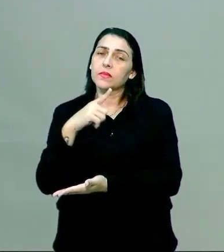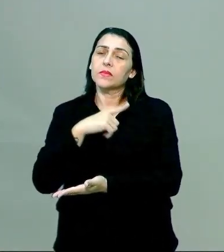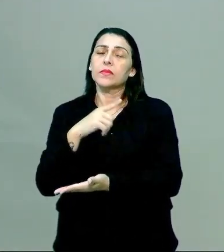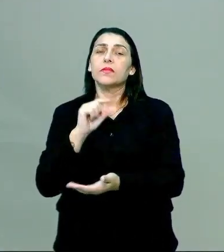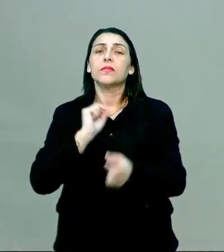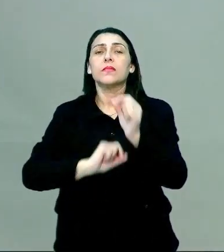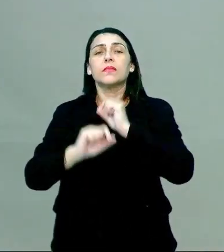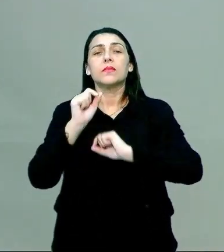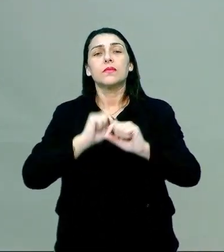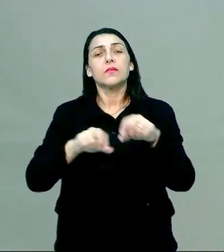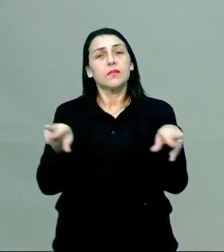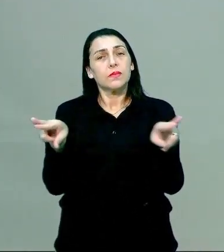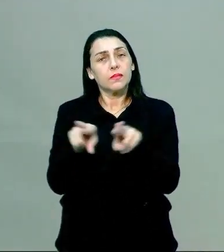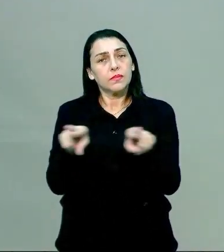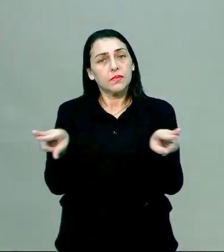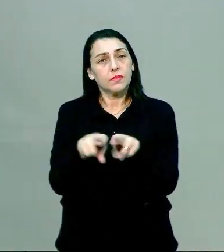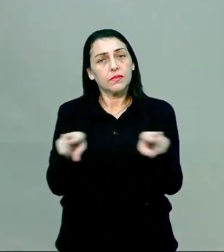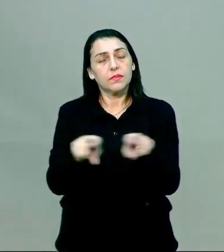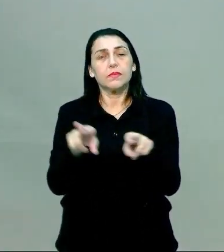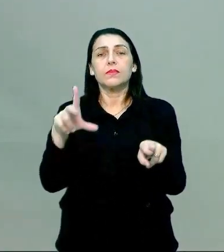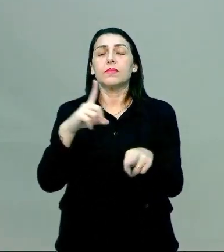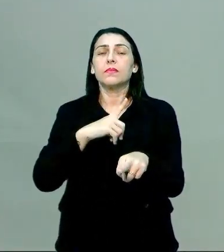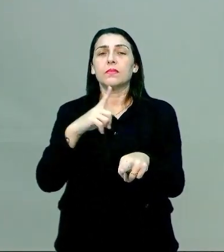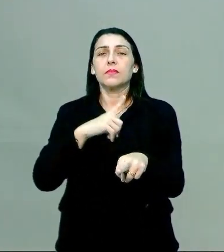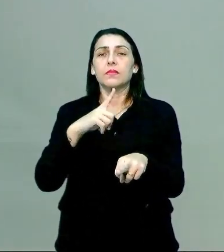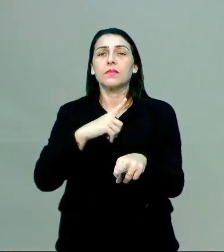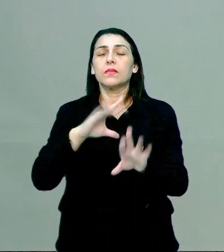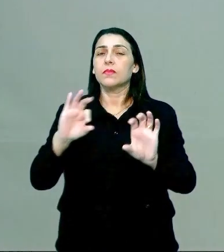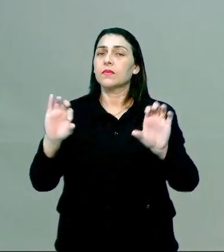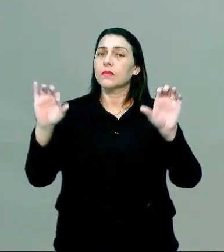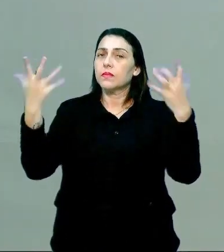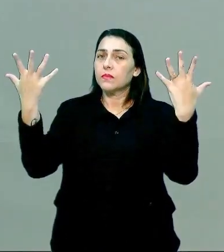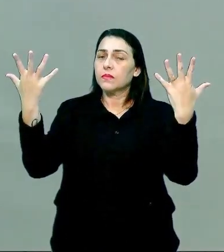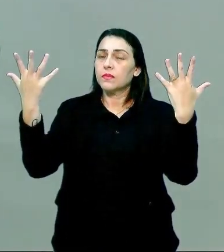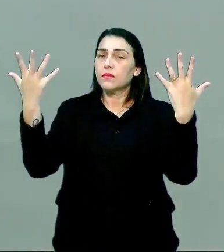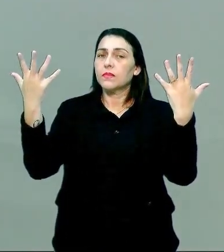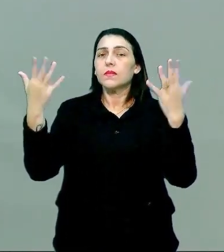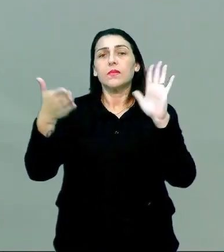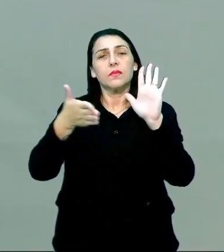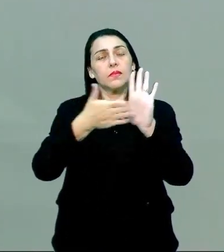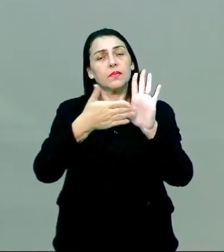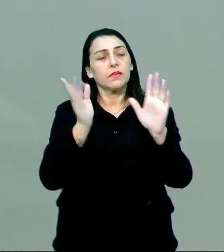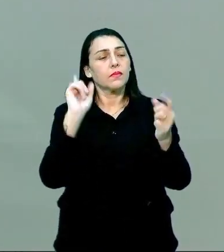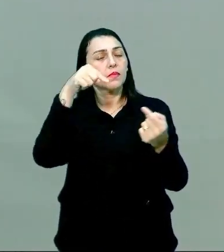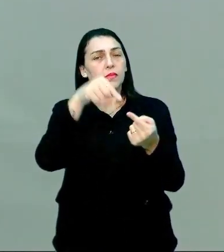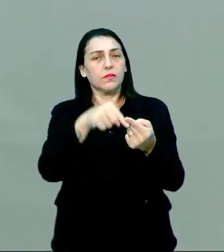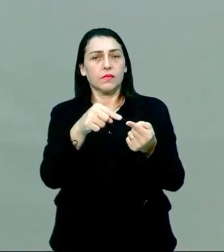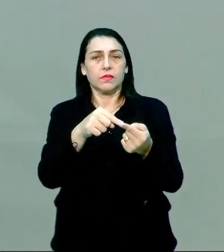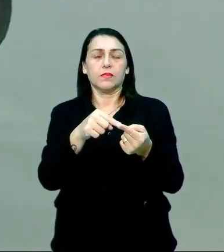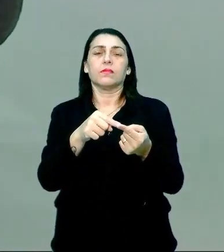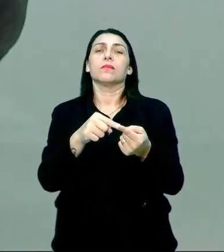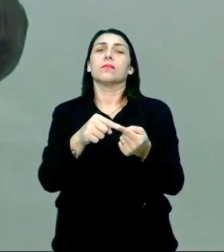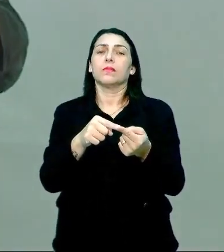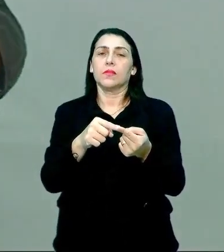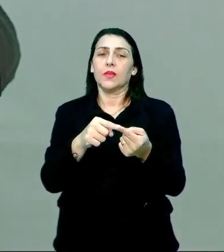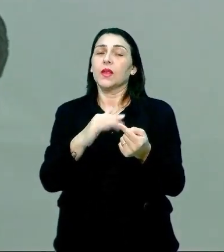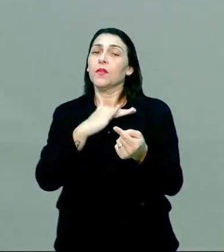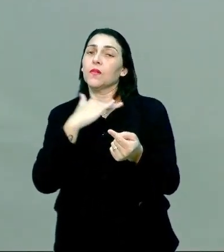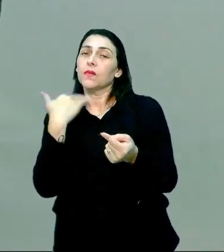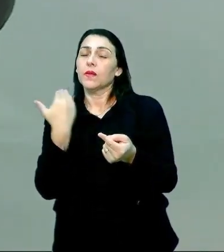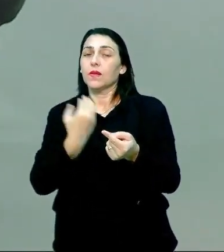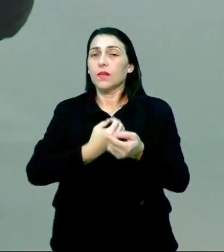manejo de ritual. A gente tem essas celebrações com propósitos de passagem,